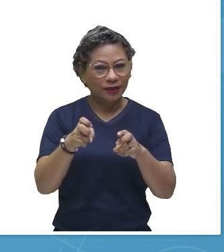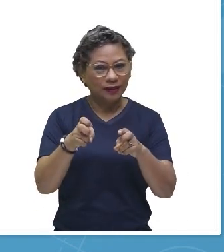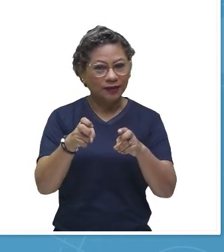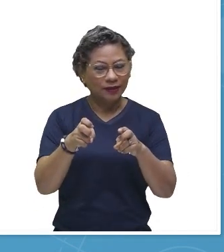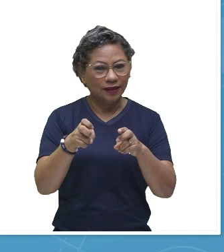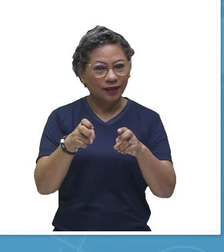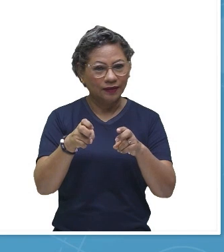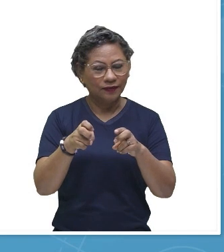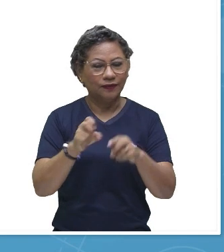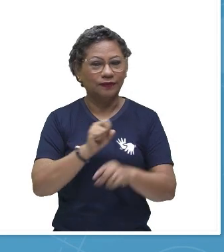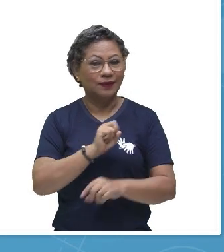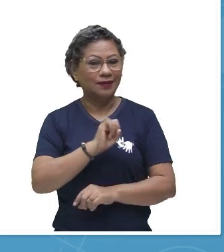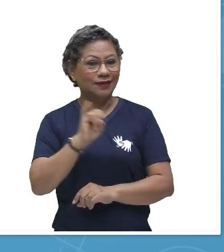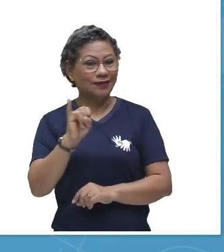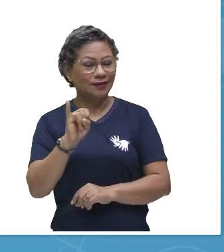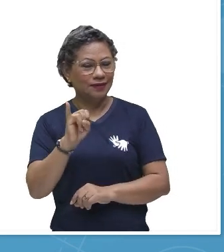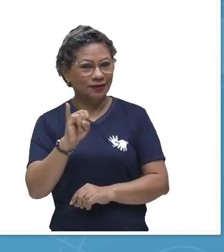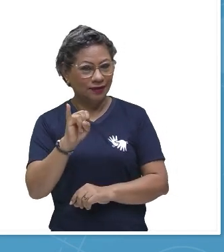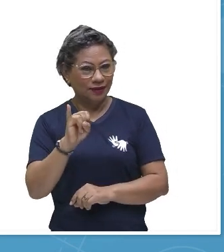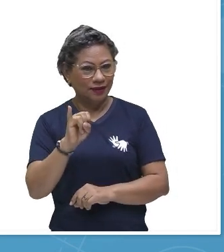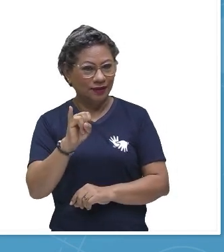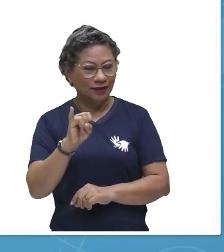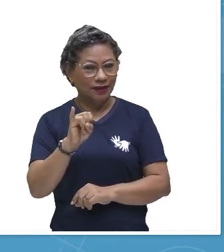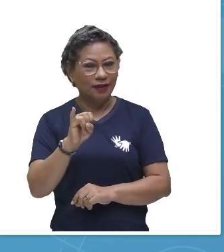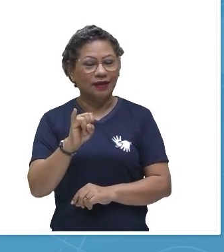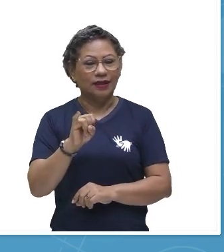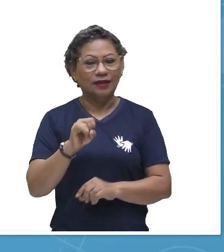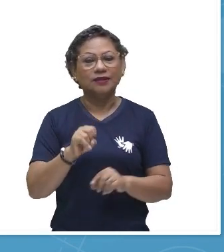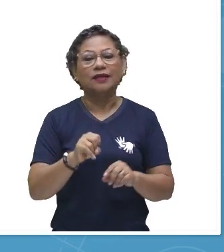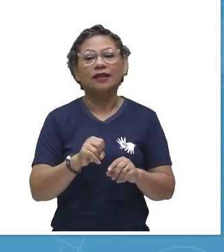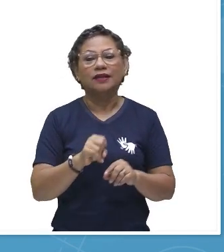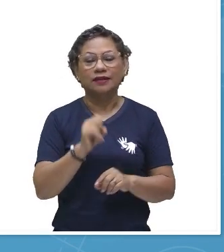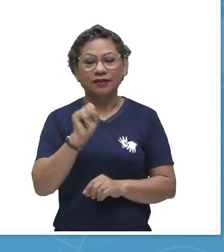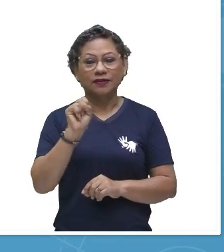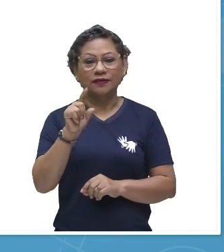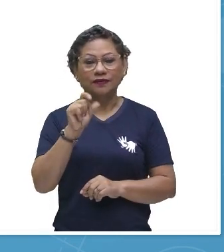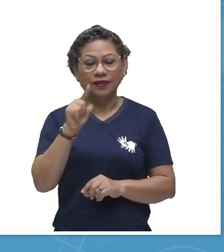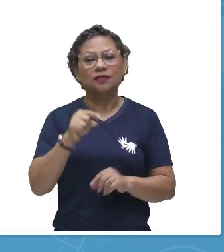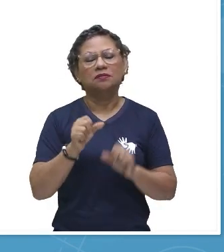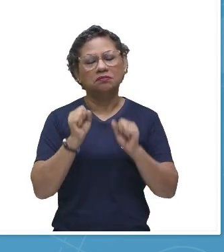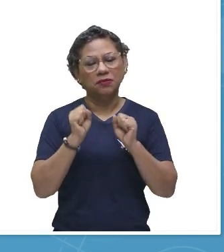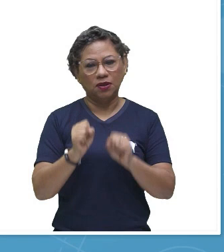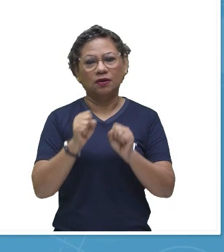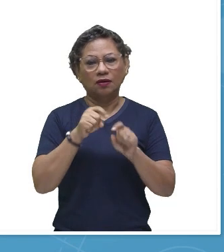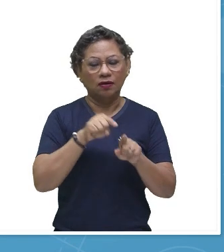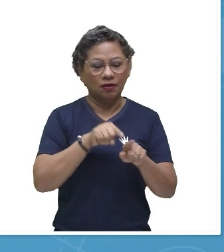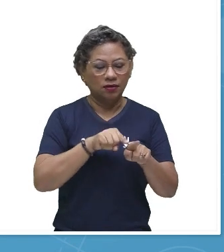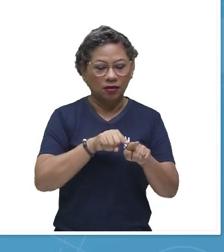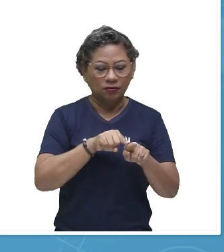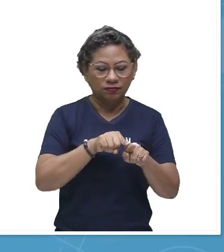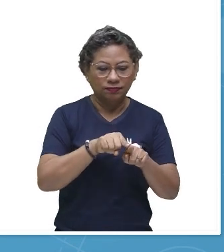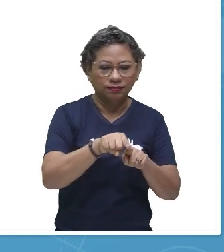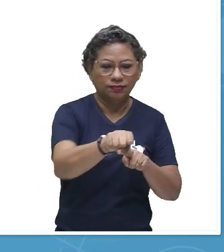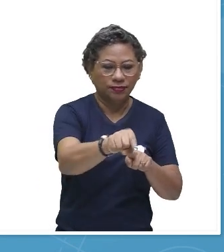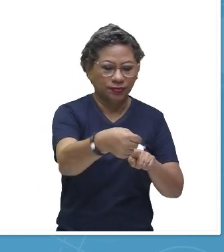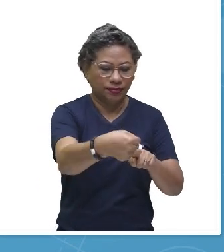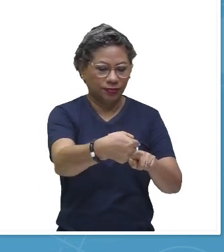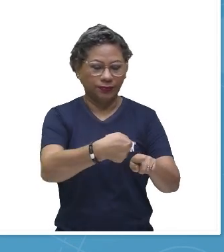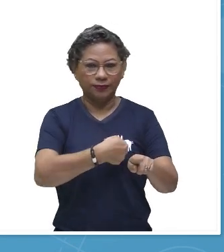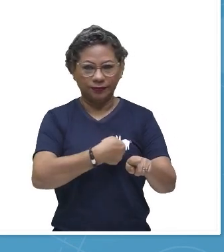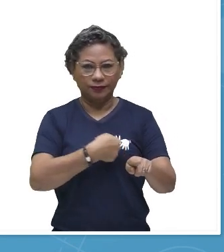prolongar a reta azul, ela vem para cá e para cá, e a reta laranja,